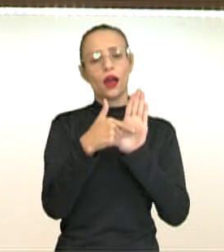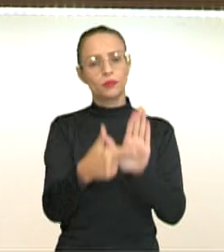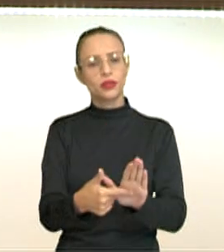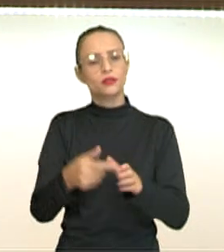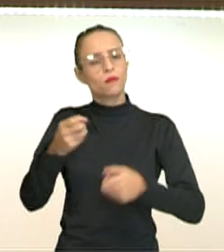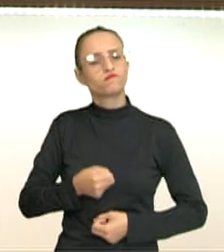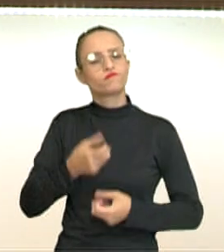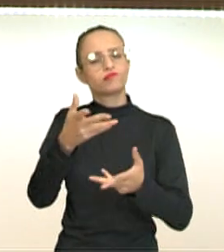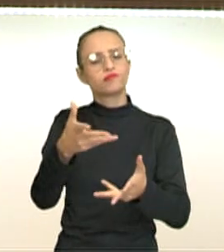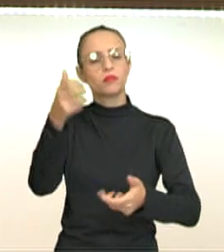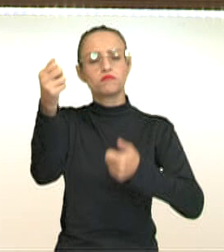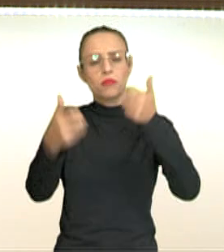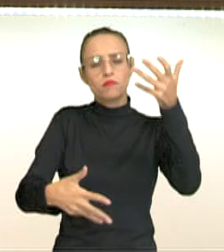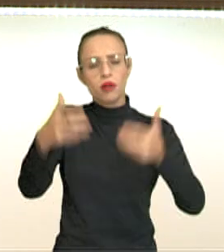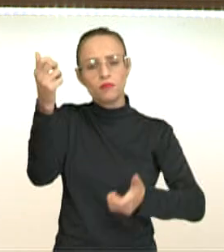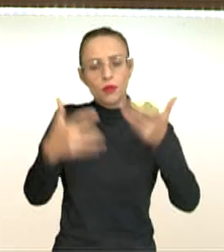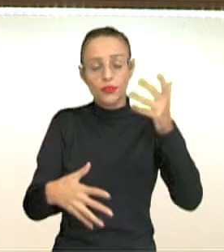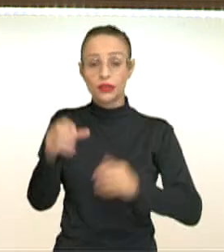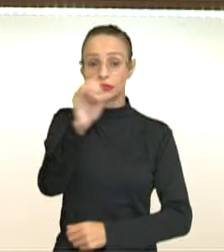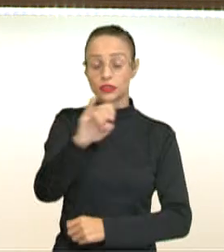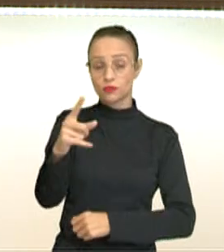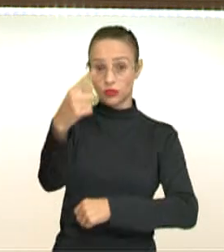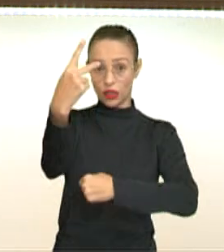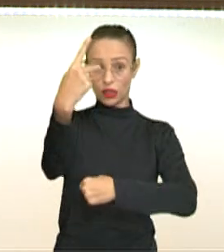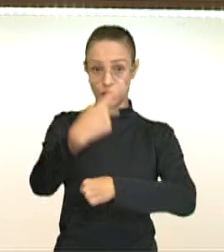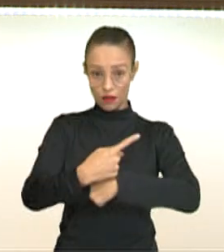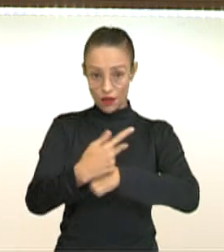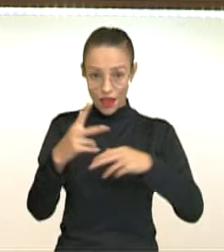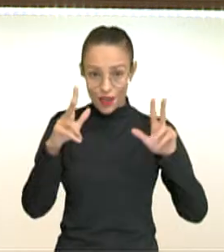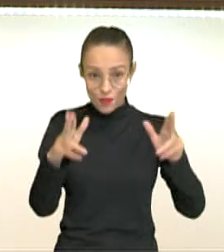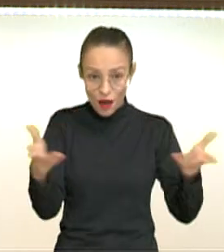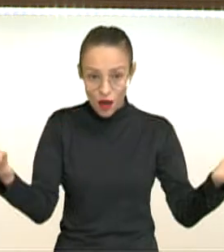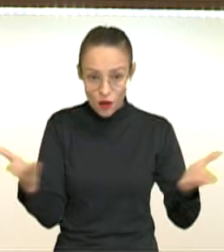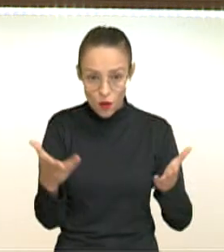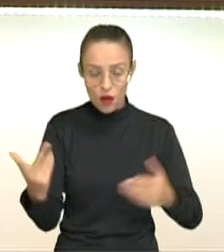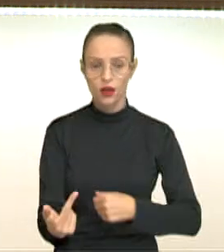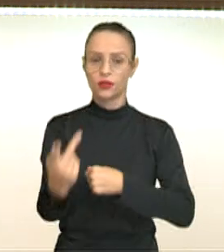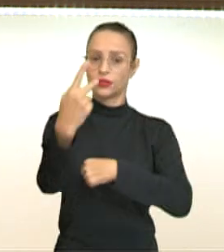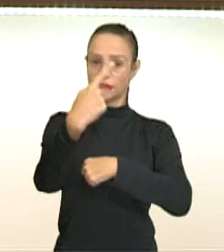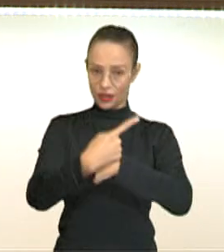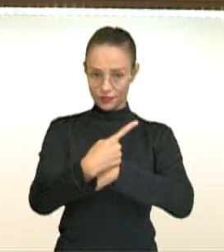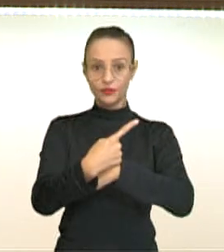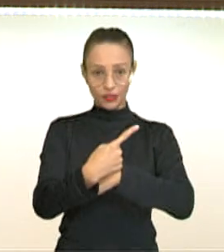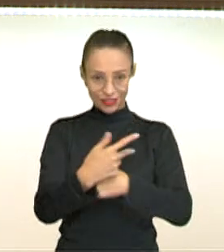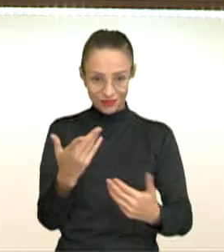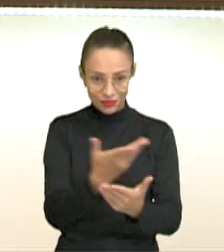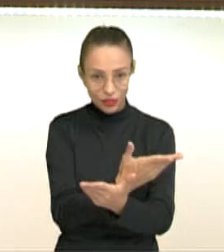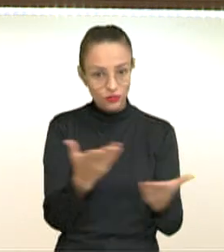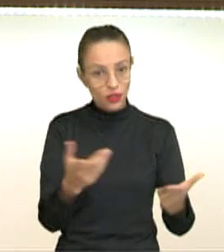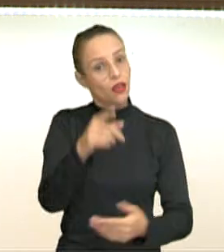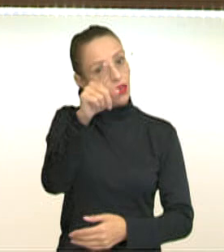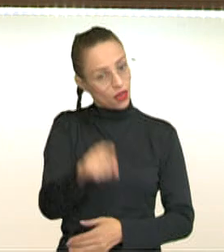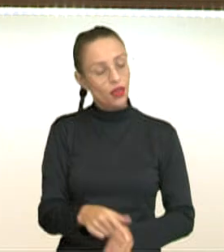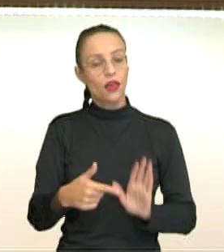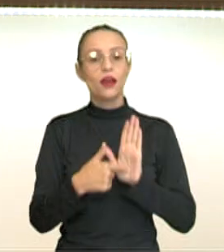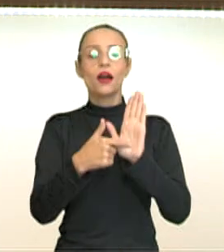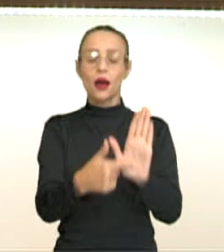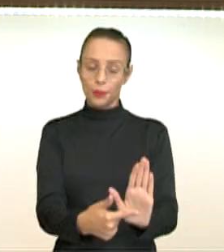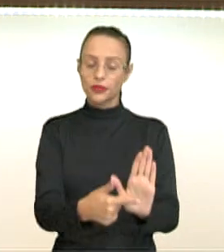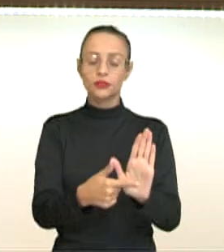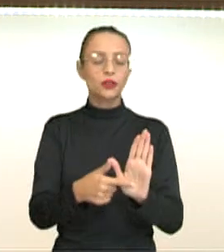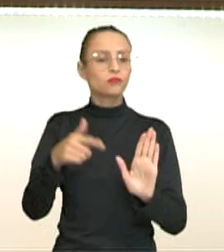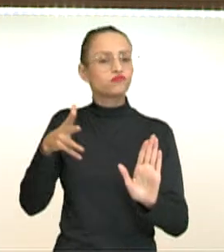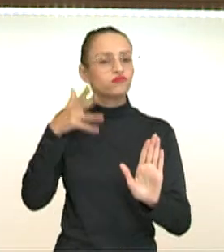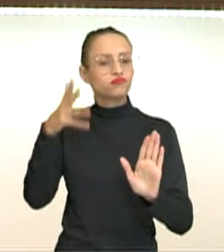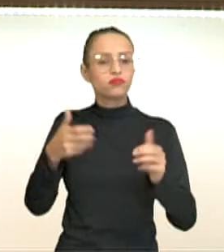Se você for gravar um vídeo para um grande público, como agora eu estou gravando esse vídeo para vocês, essa também é uma apresentação oral. É